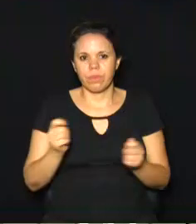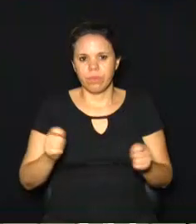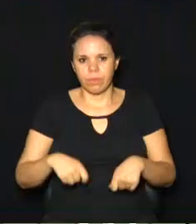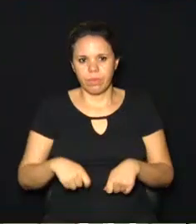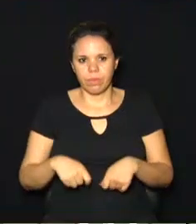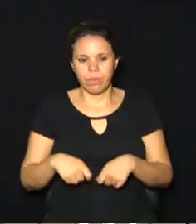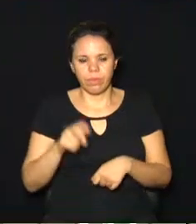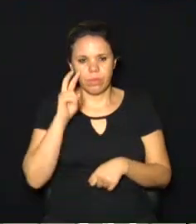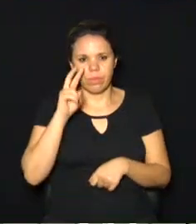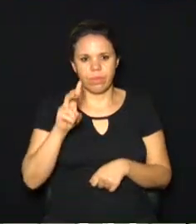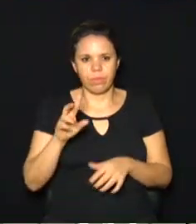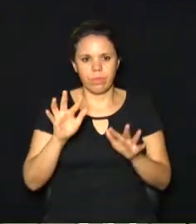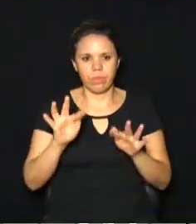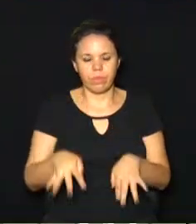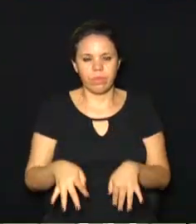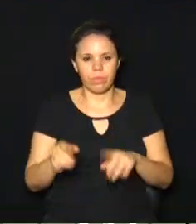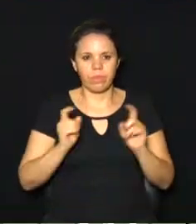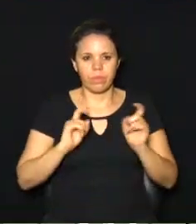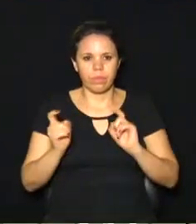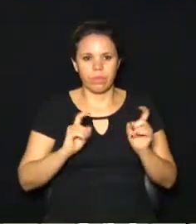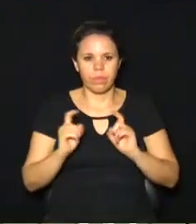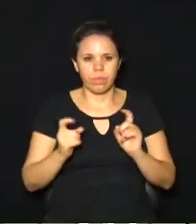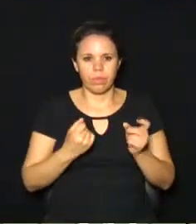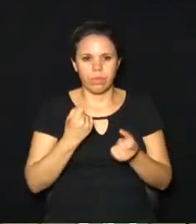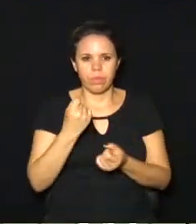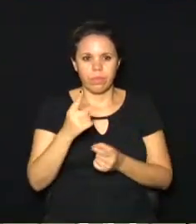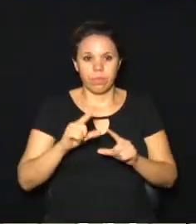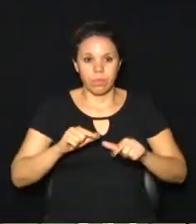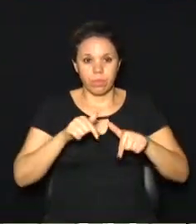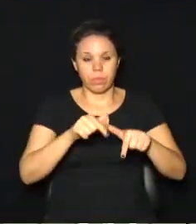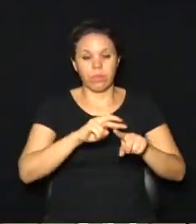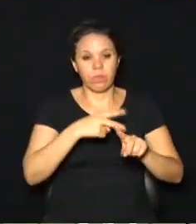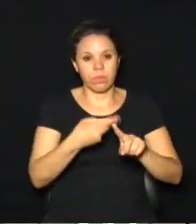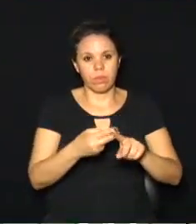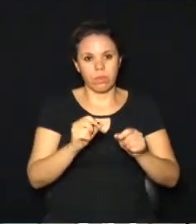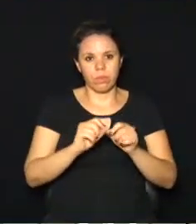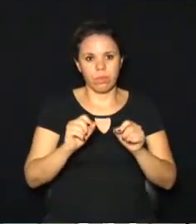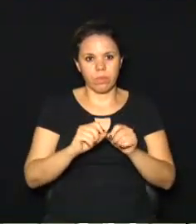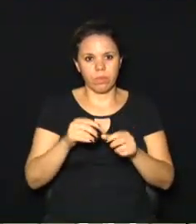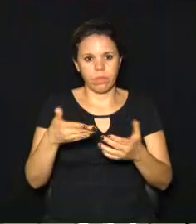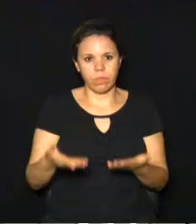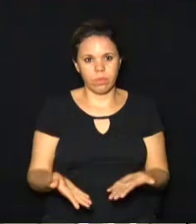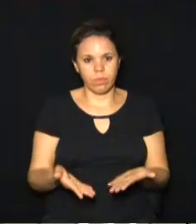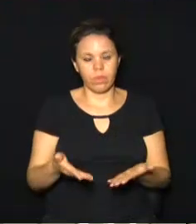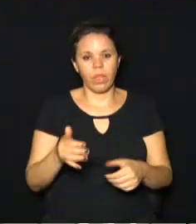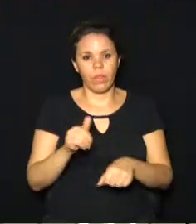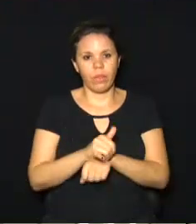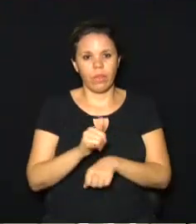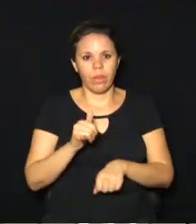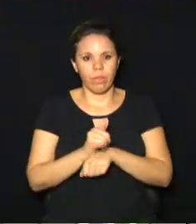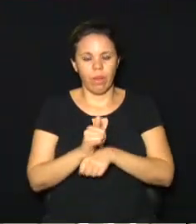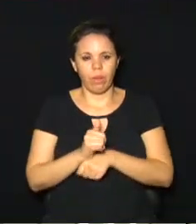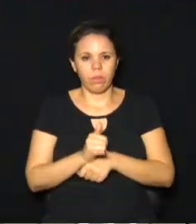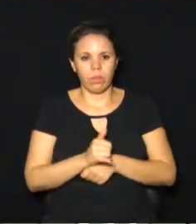ver depois, no final aqui da reunião, alguns encaminhamentos que nós tomaremos, inclusive diante dessa ausência